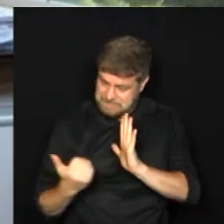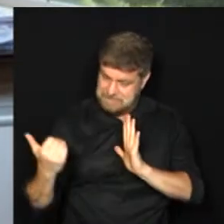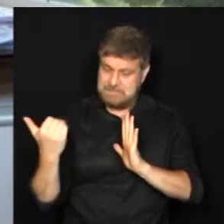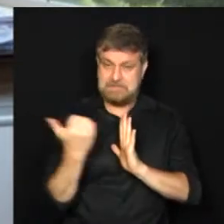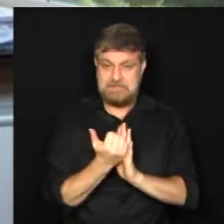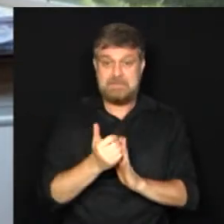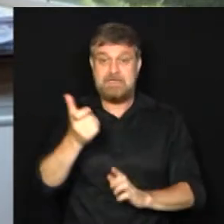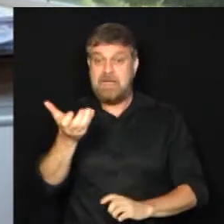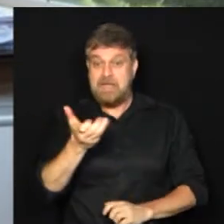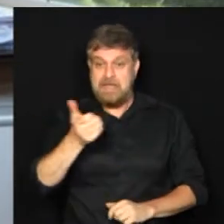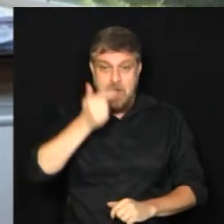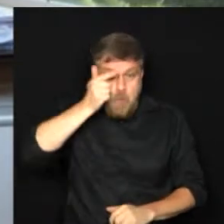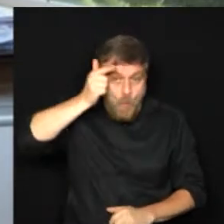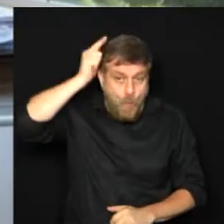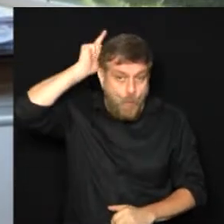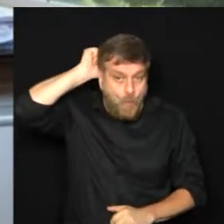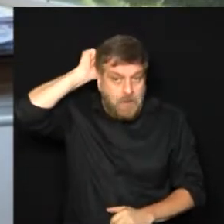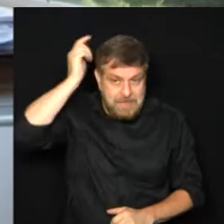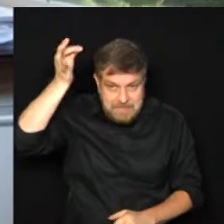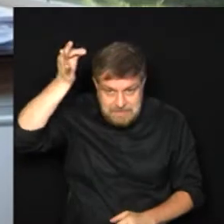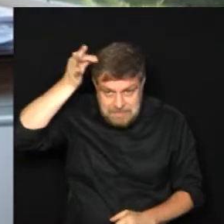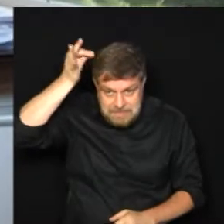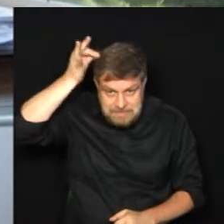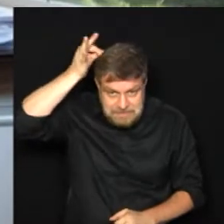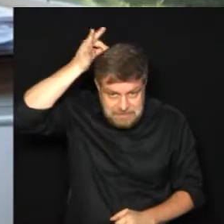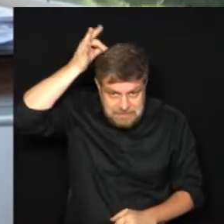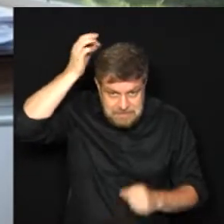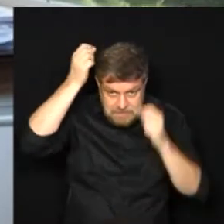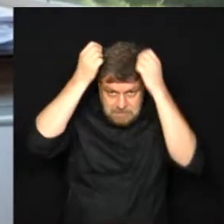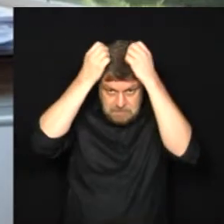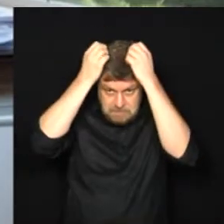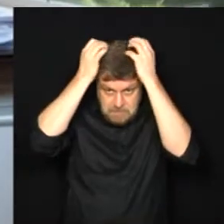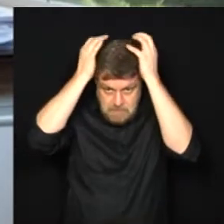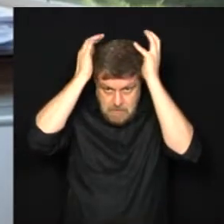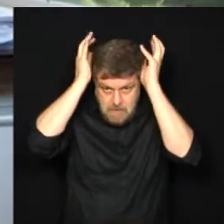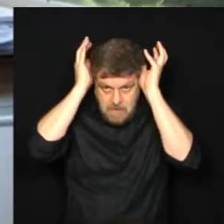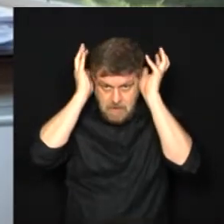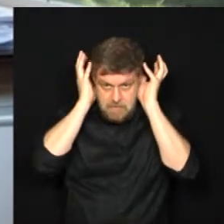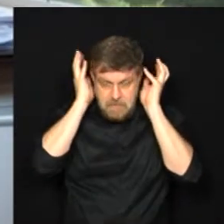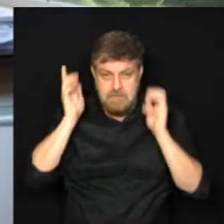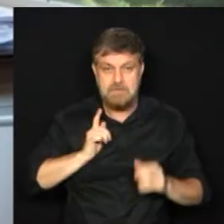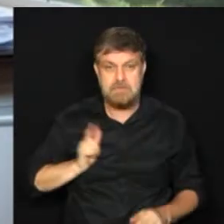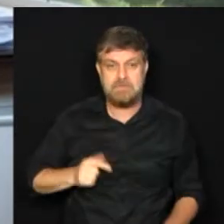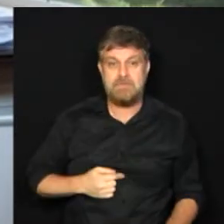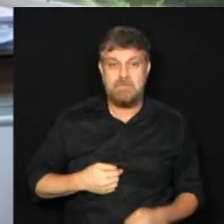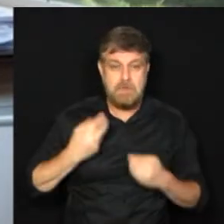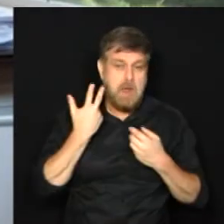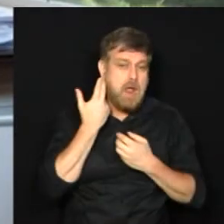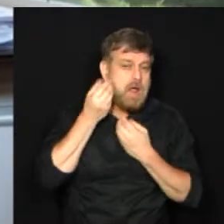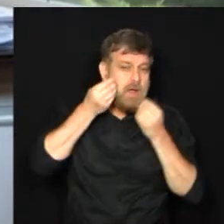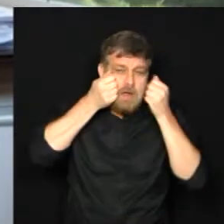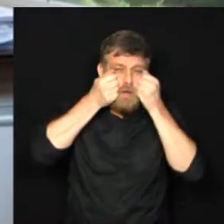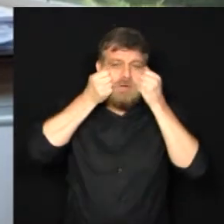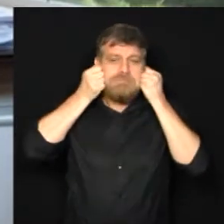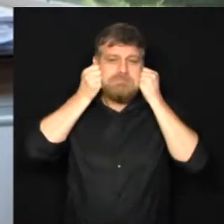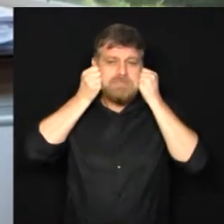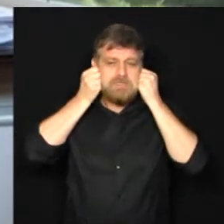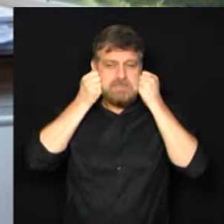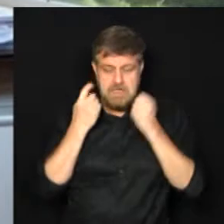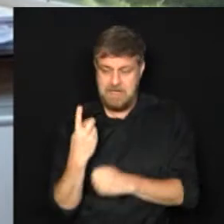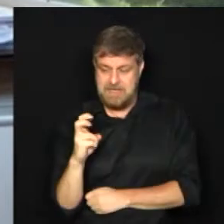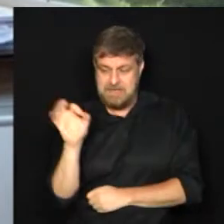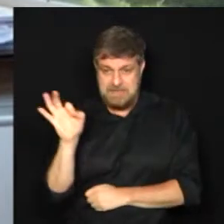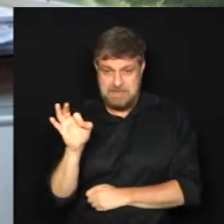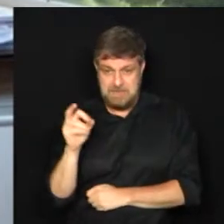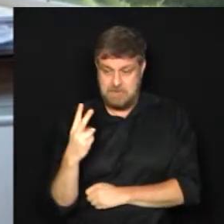procura por transplantes de cabelo e a Sociedade Brasileira de cirurgia plástica mos um momento de quinze por cento nos últimos dois